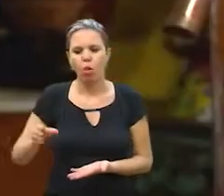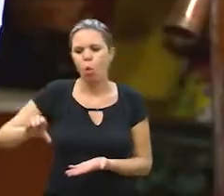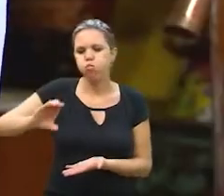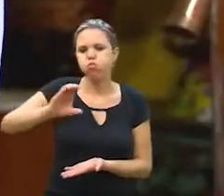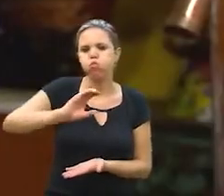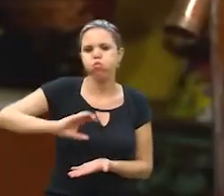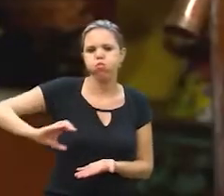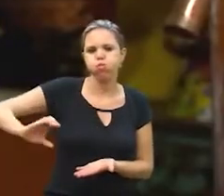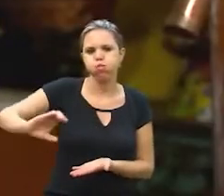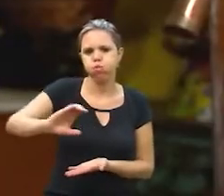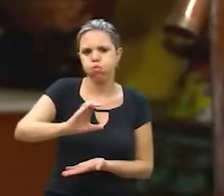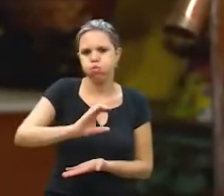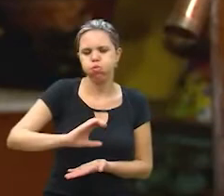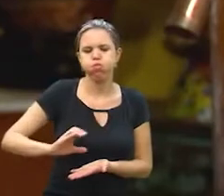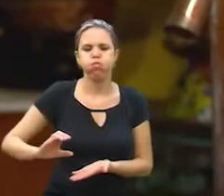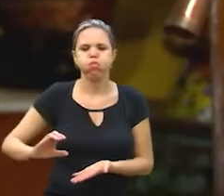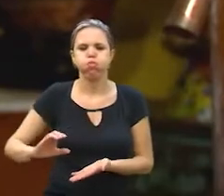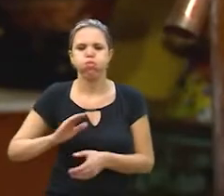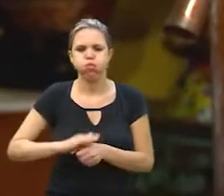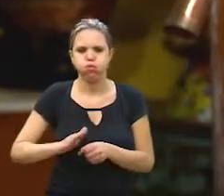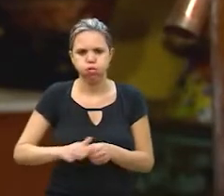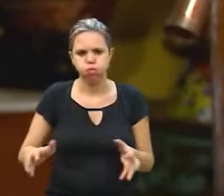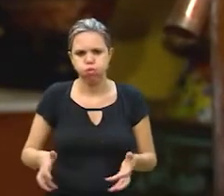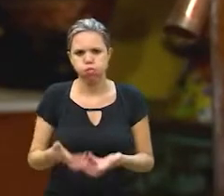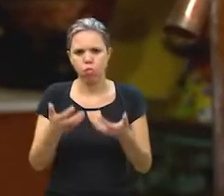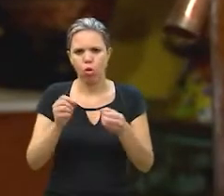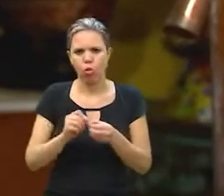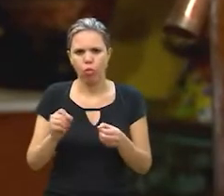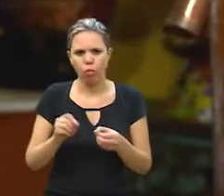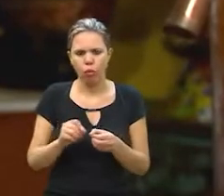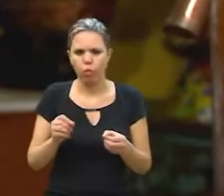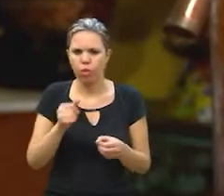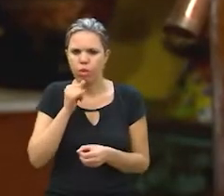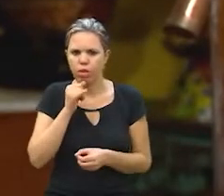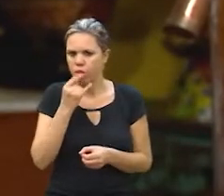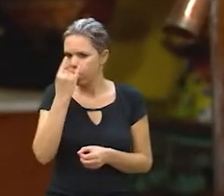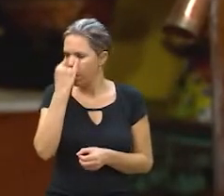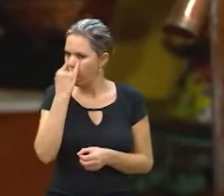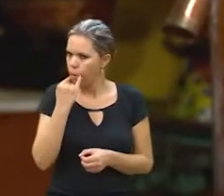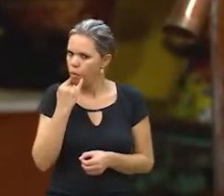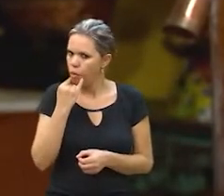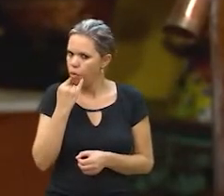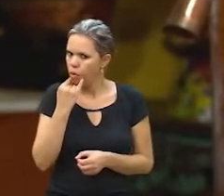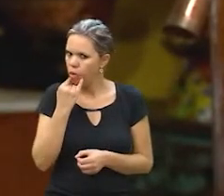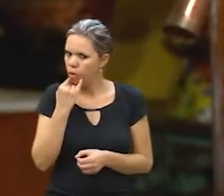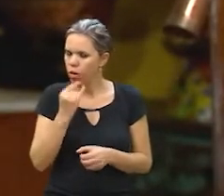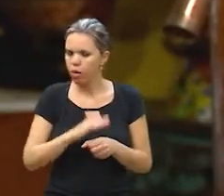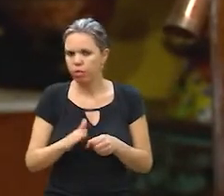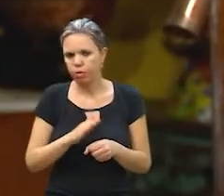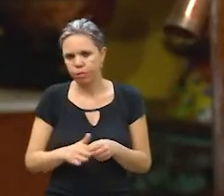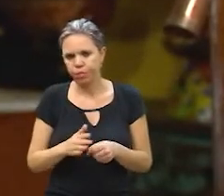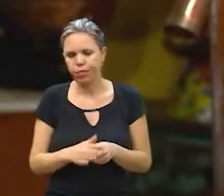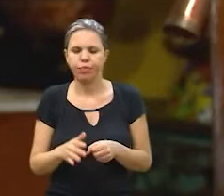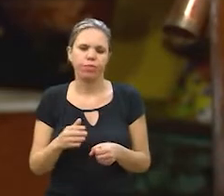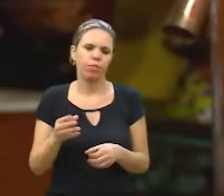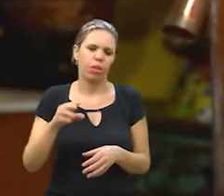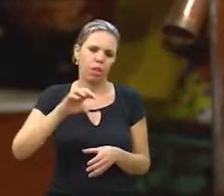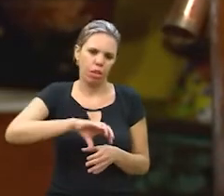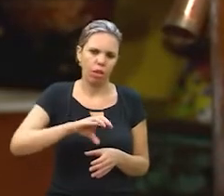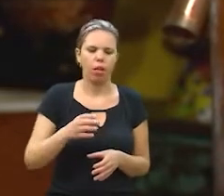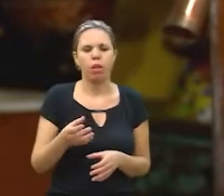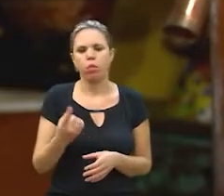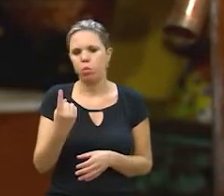né? O caldo de legumes, aí você faz o caldo, você coloca cebola, descasca a cebola,